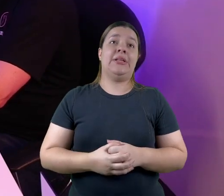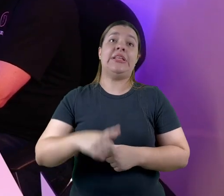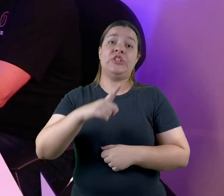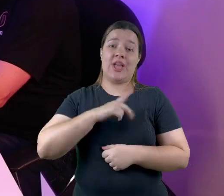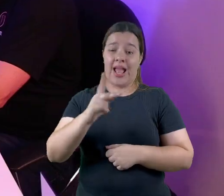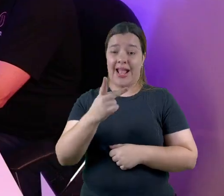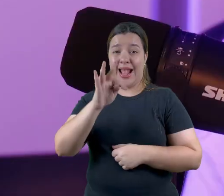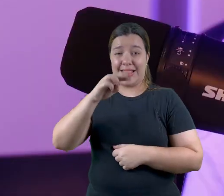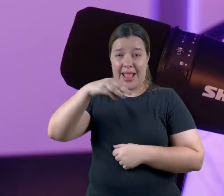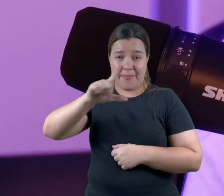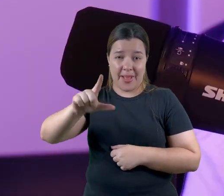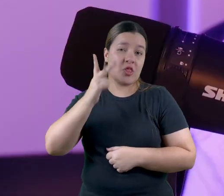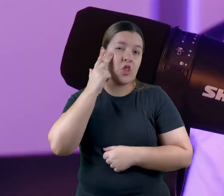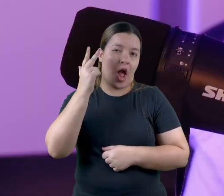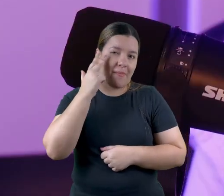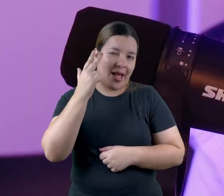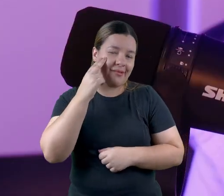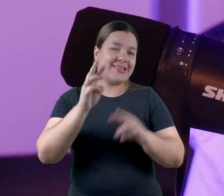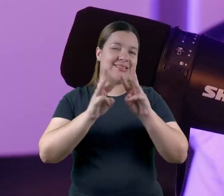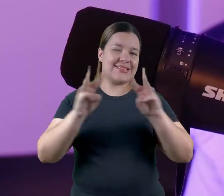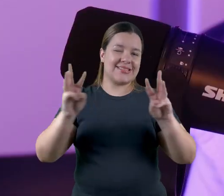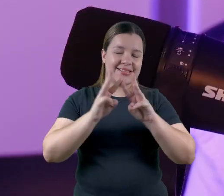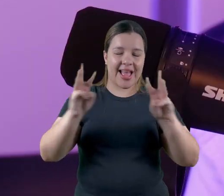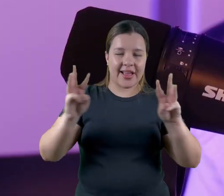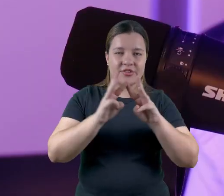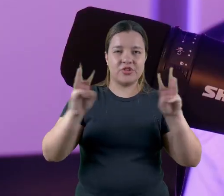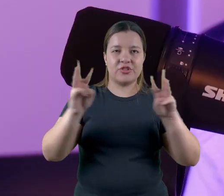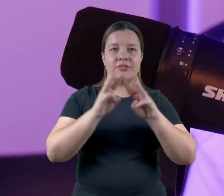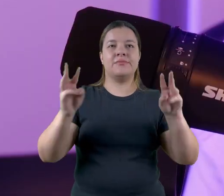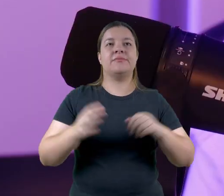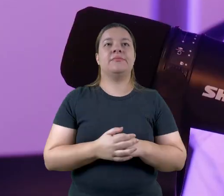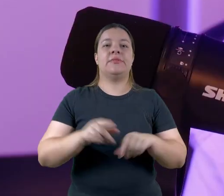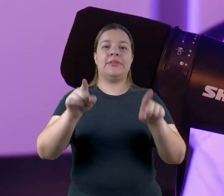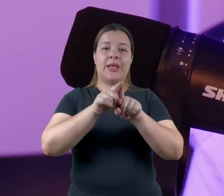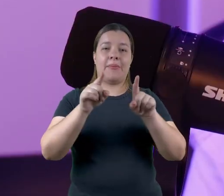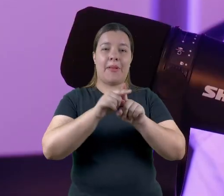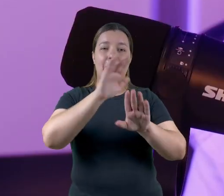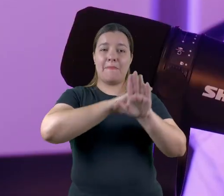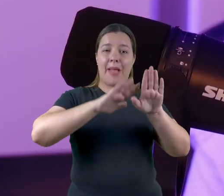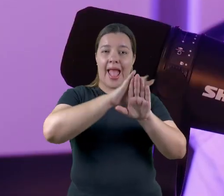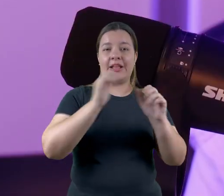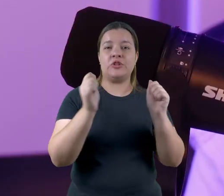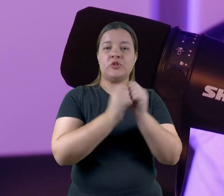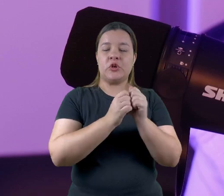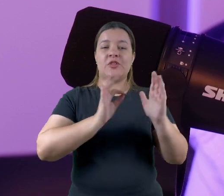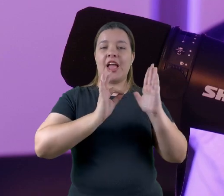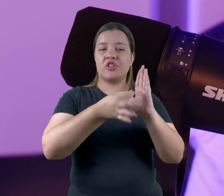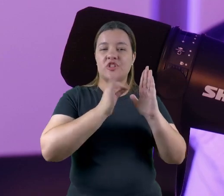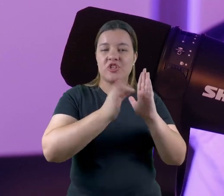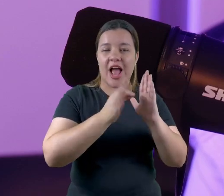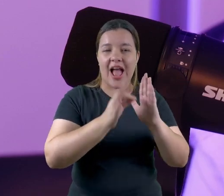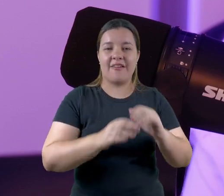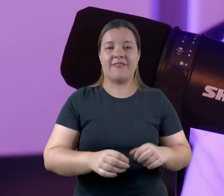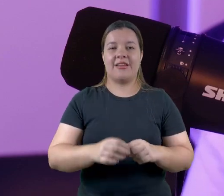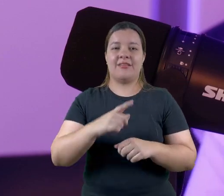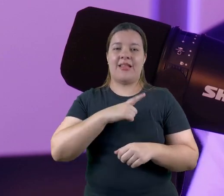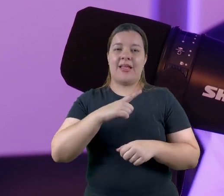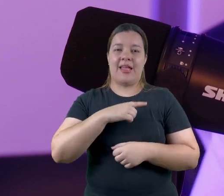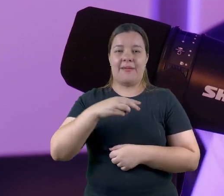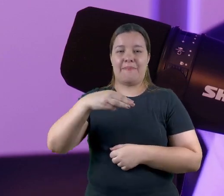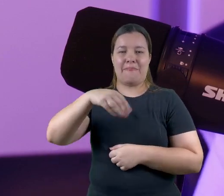Sharp tinha HTML também normal desenvolvimento de site vi e backend com Java mas